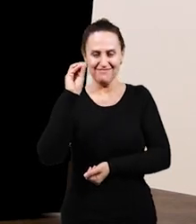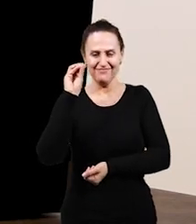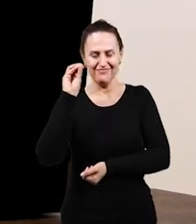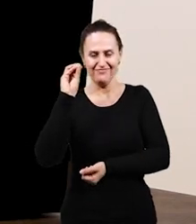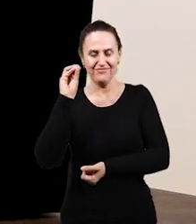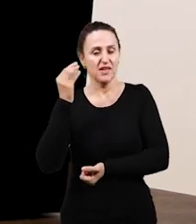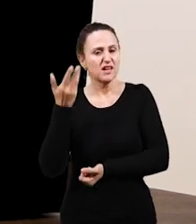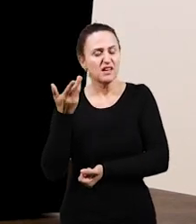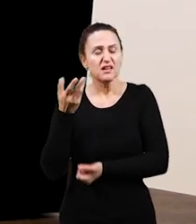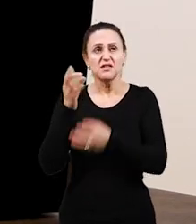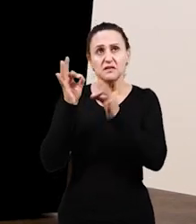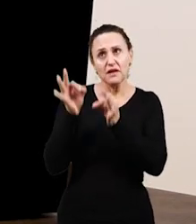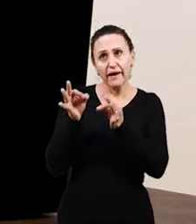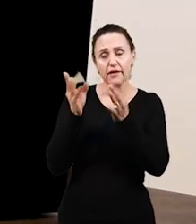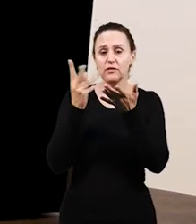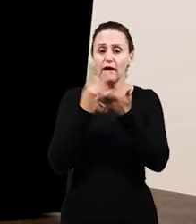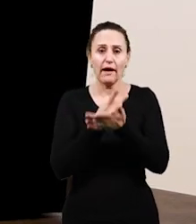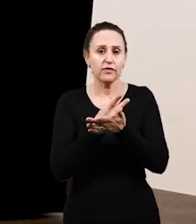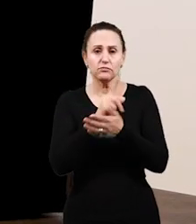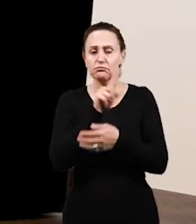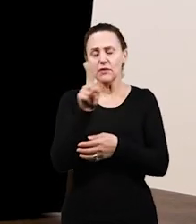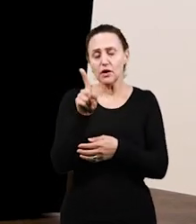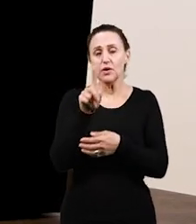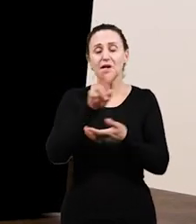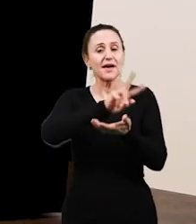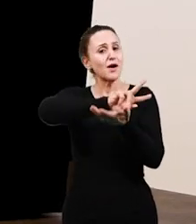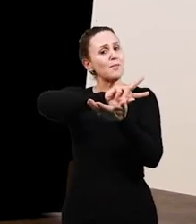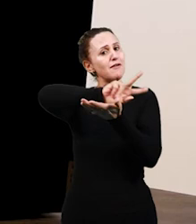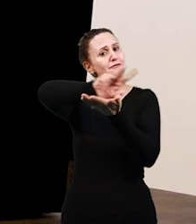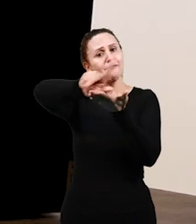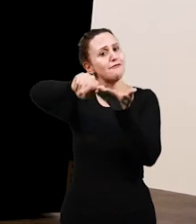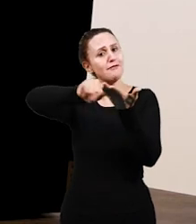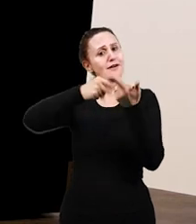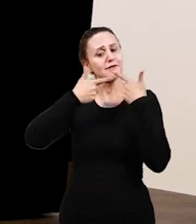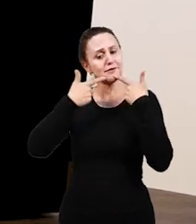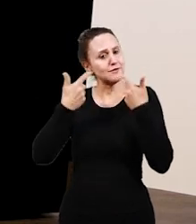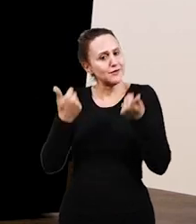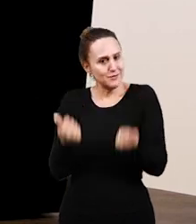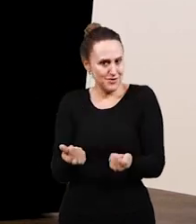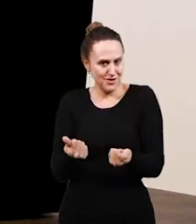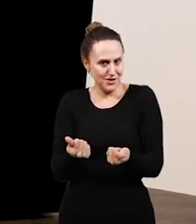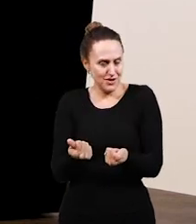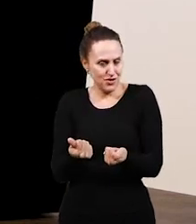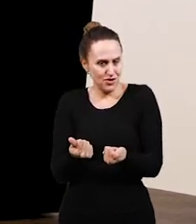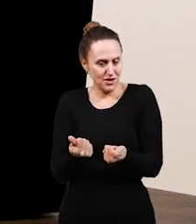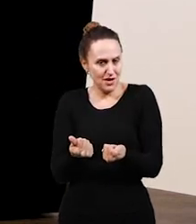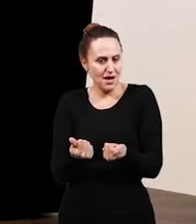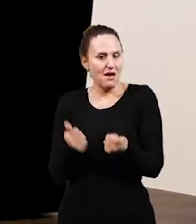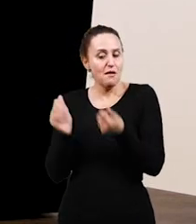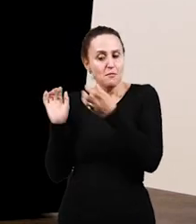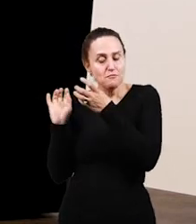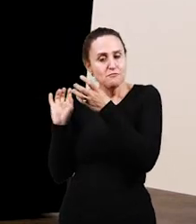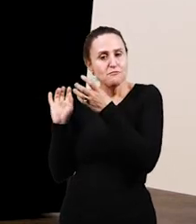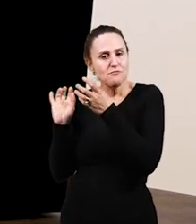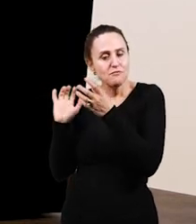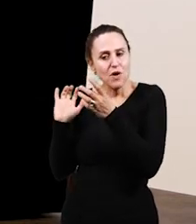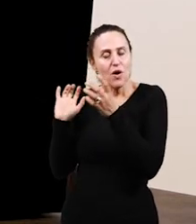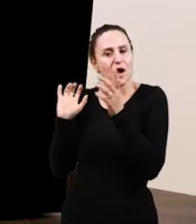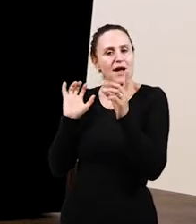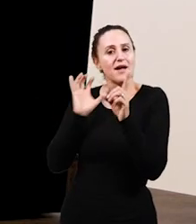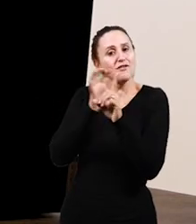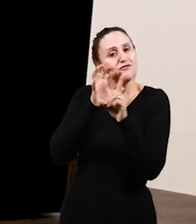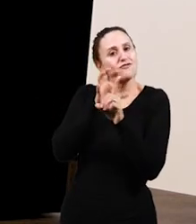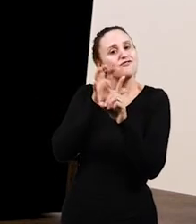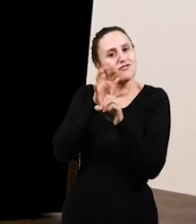né O que existe é é uma variação né decorrente de um fator certamente de